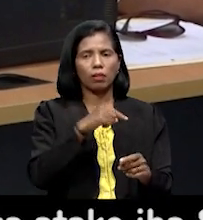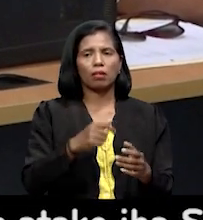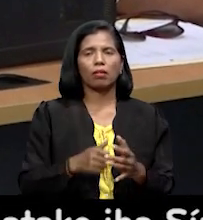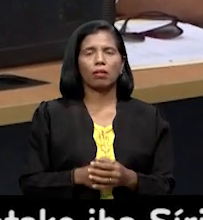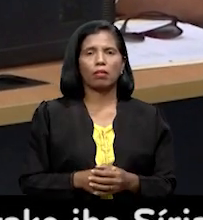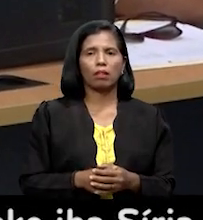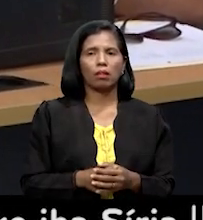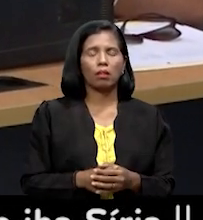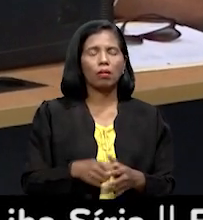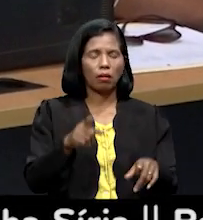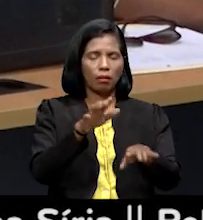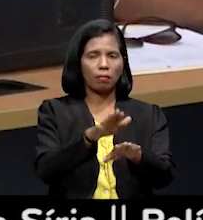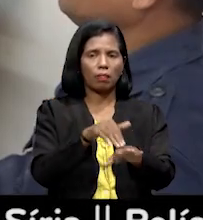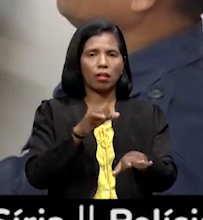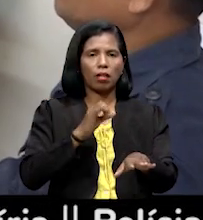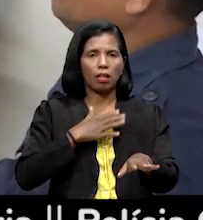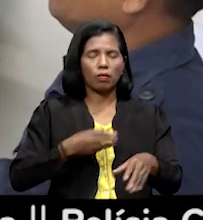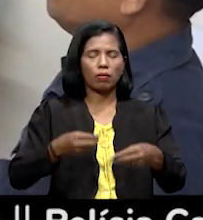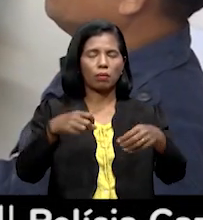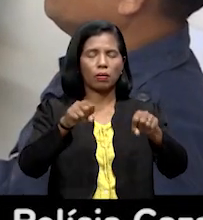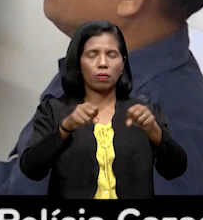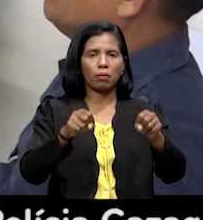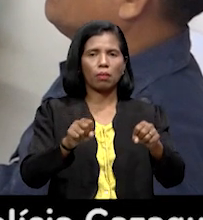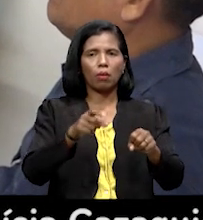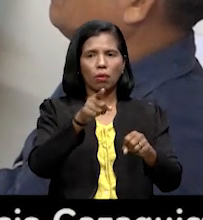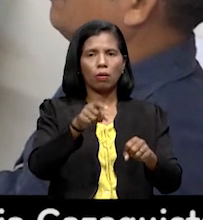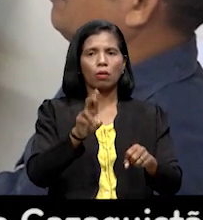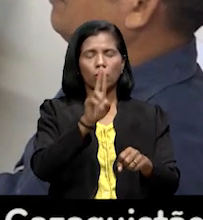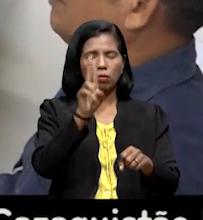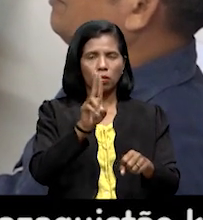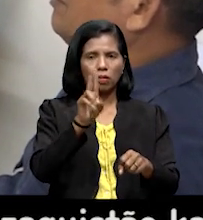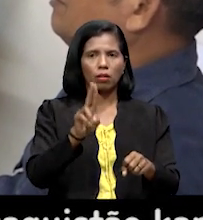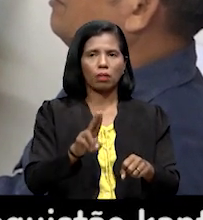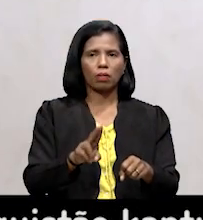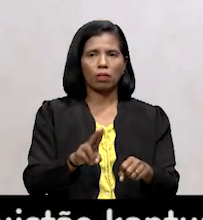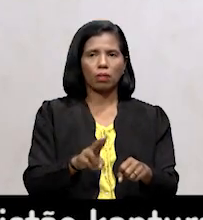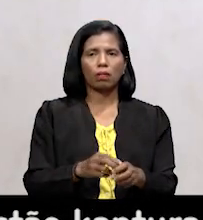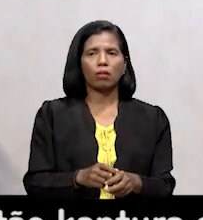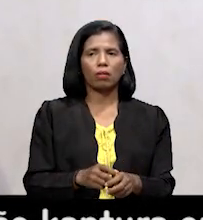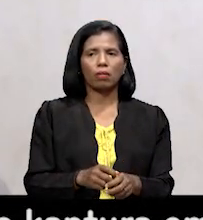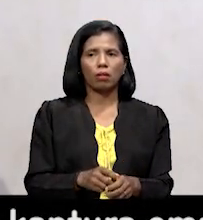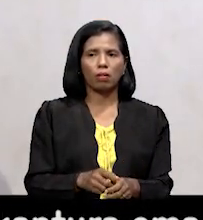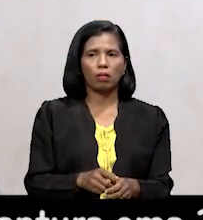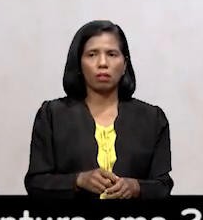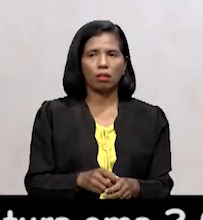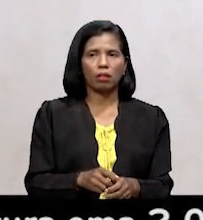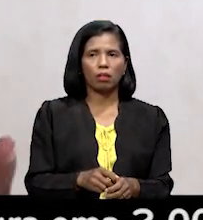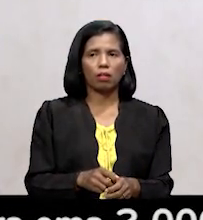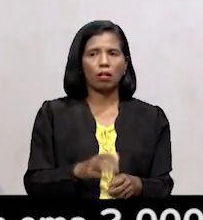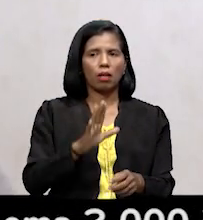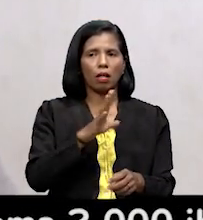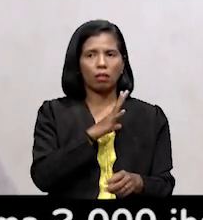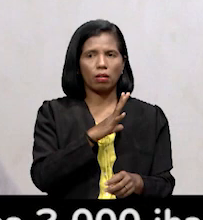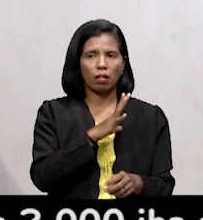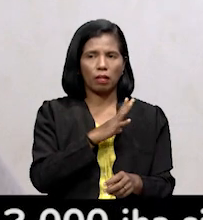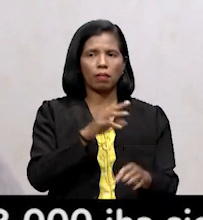markado tebe siba prabe hau fo hau ni motor ne ba o uza hau fotang osa intuan ba o ne prabe ba buka fale be au buka fale fila liamba hau hing markado hau ni motor fo